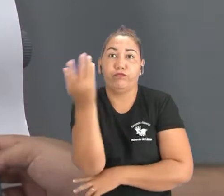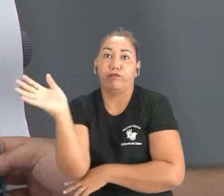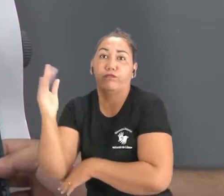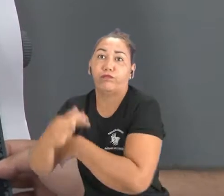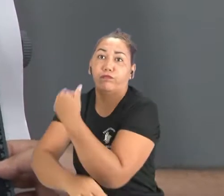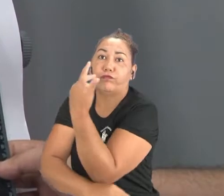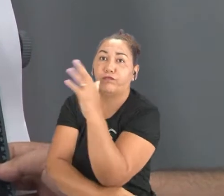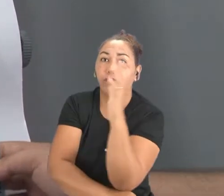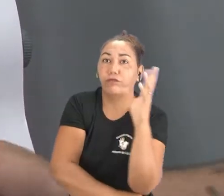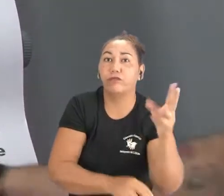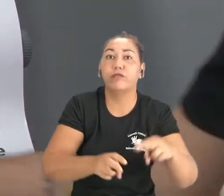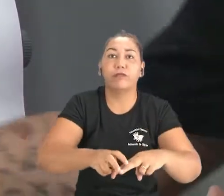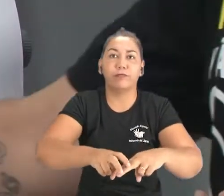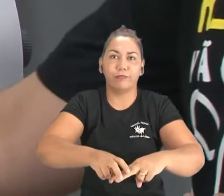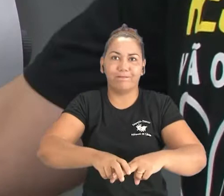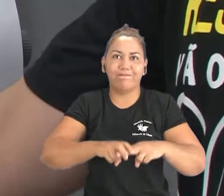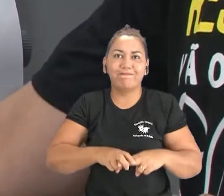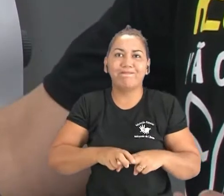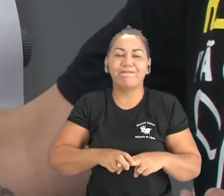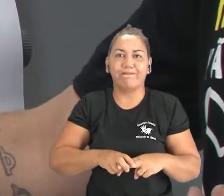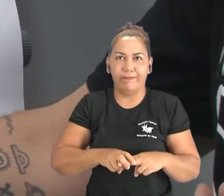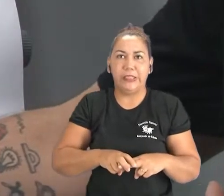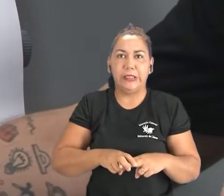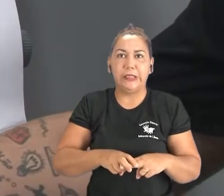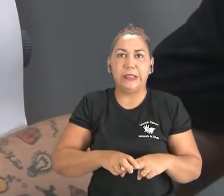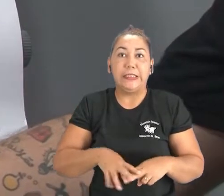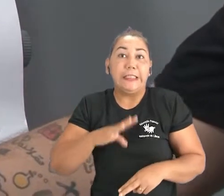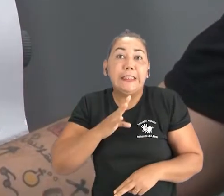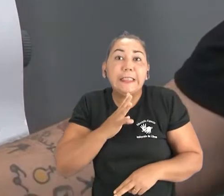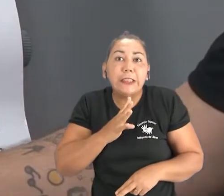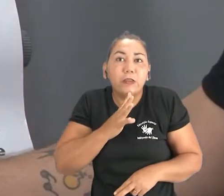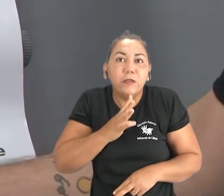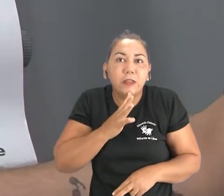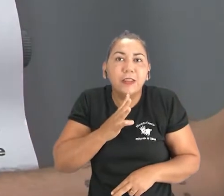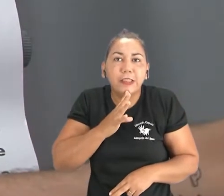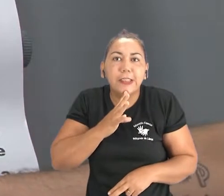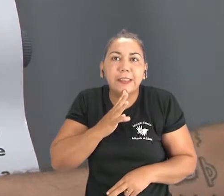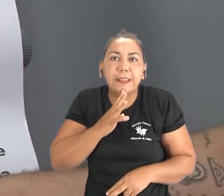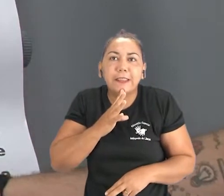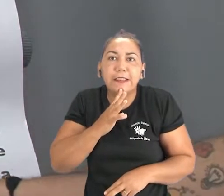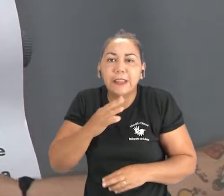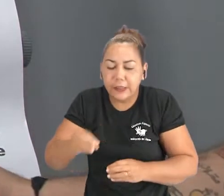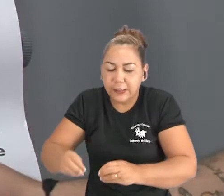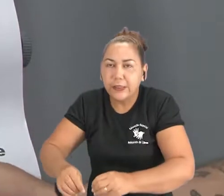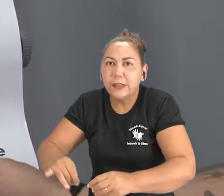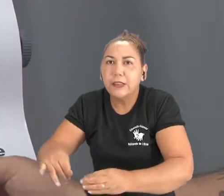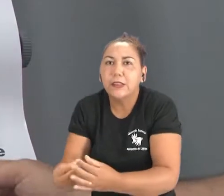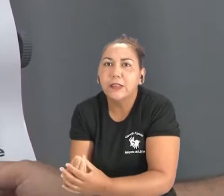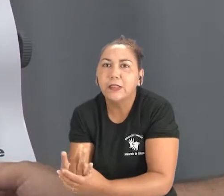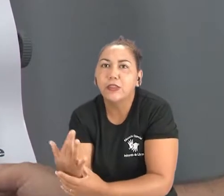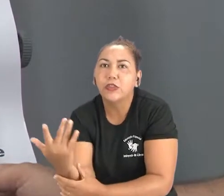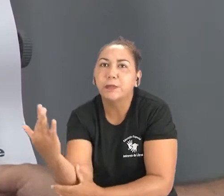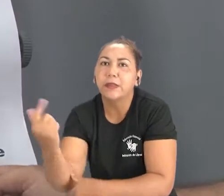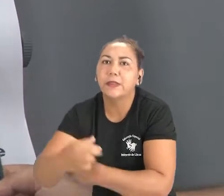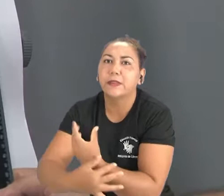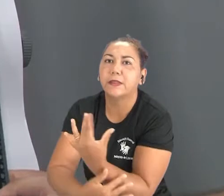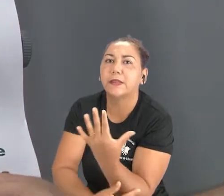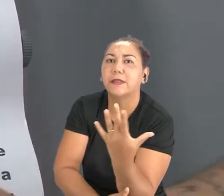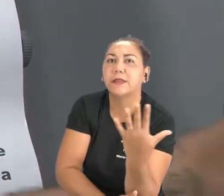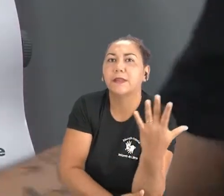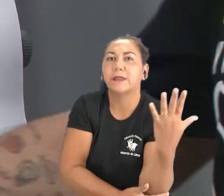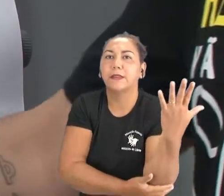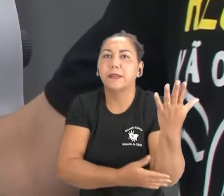e por isso é um grande conhecedor de plantas e ervas medicinais